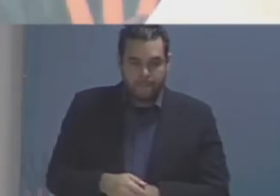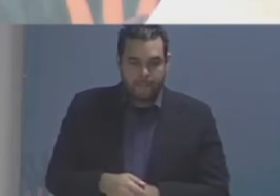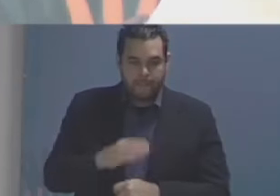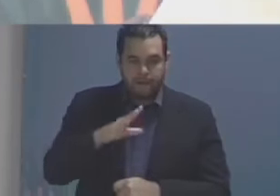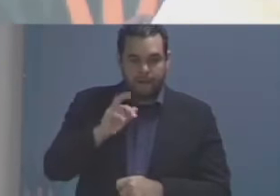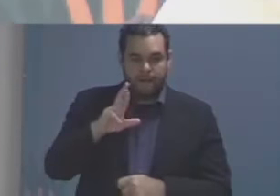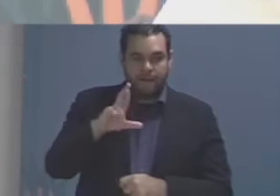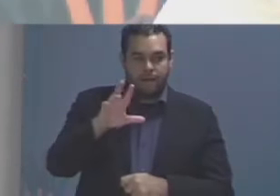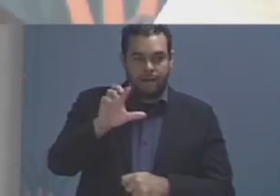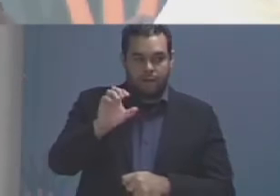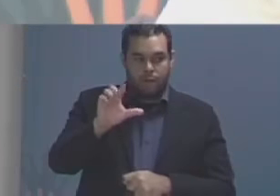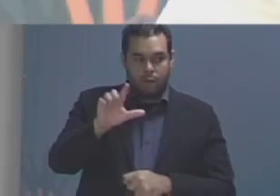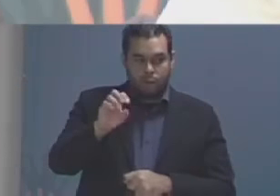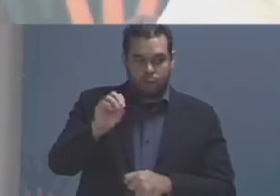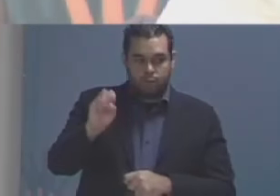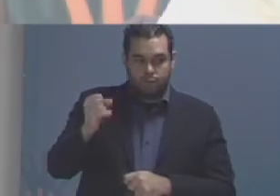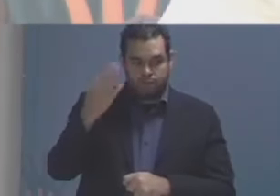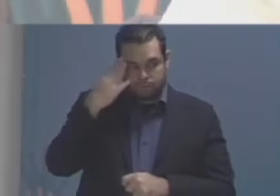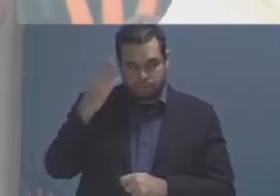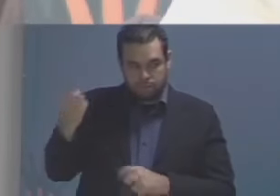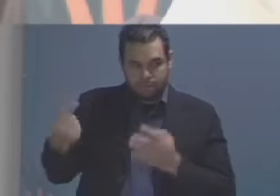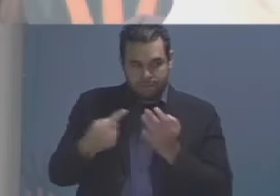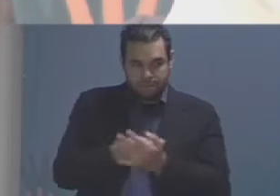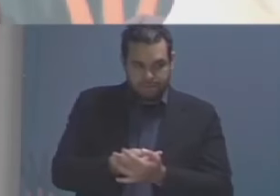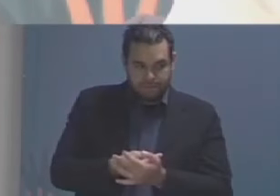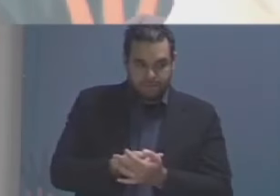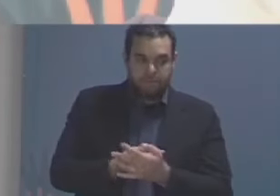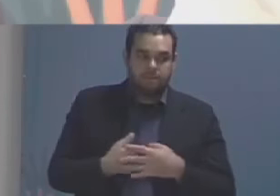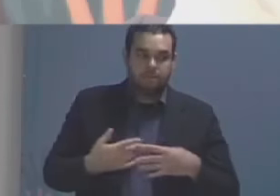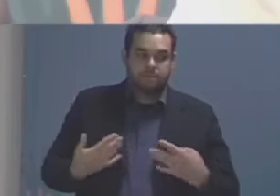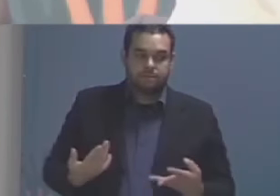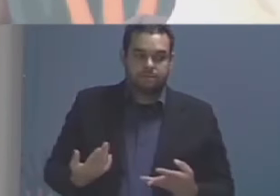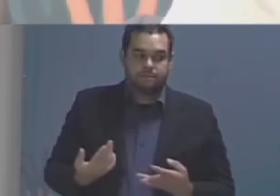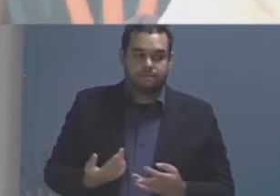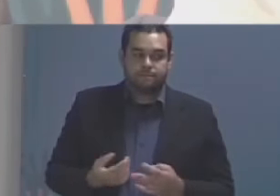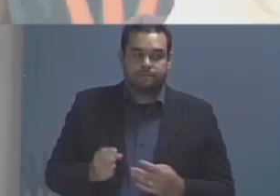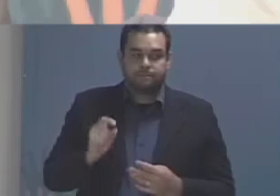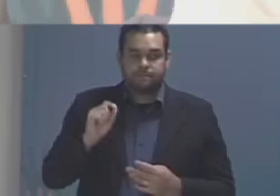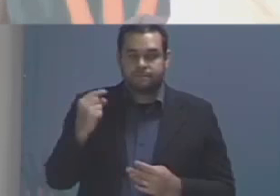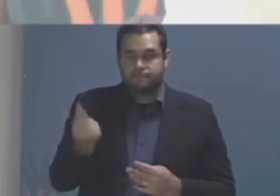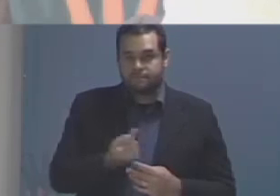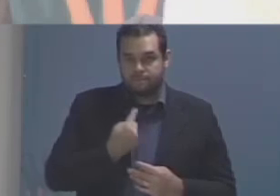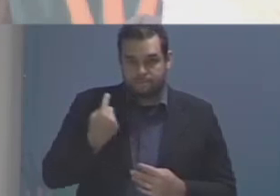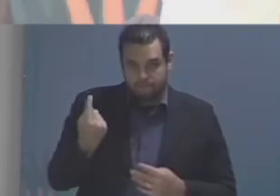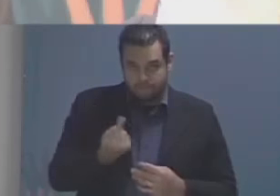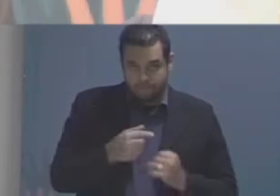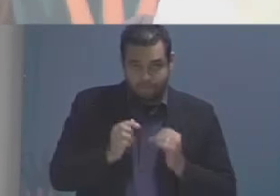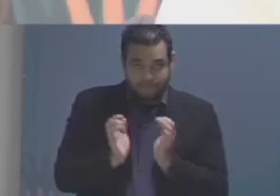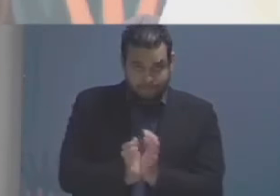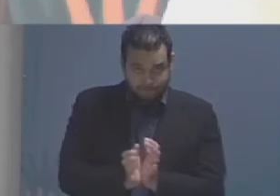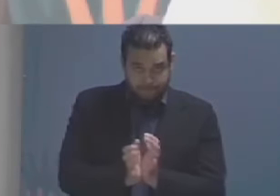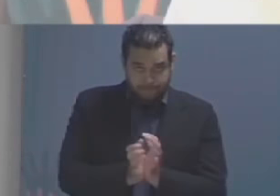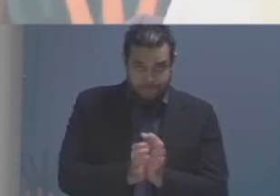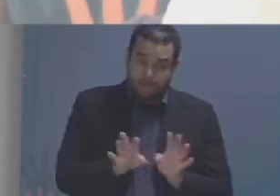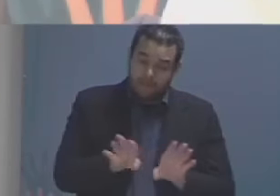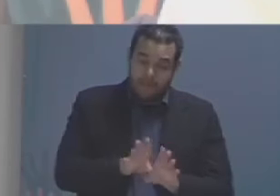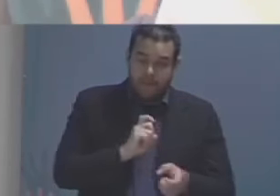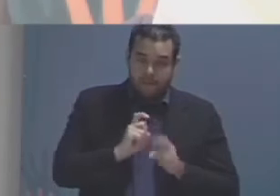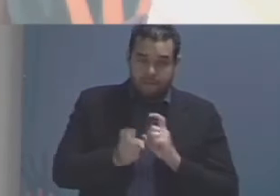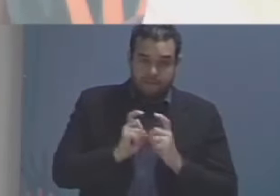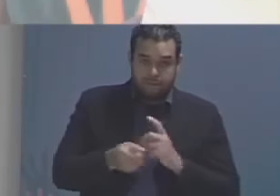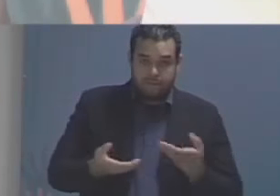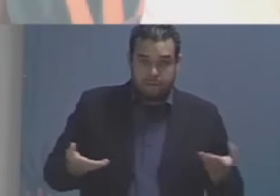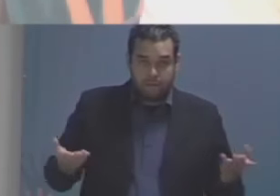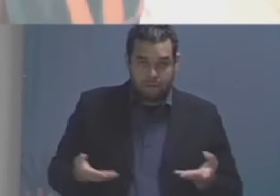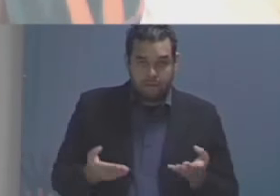Carlos Afonso, obrigado por sua pergunta. É o seguinte, a nossa chapa e a nossa gestão atual do